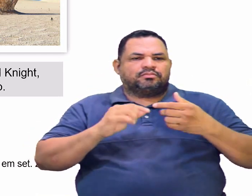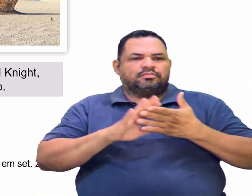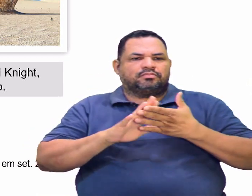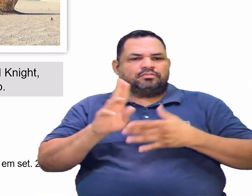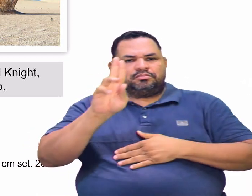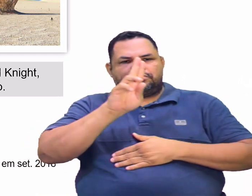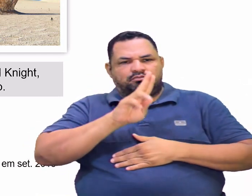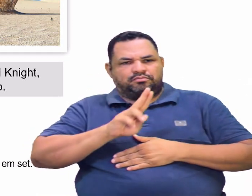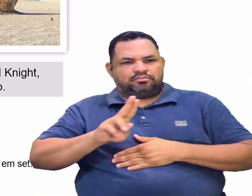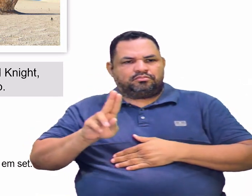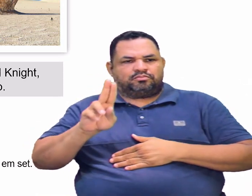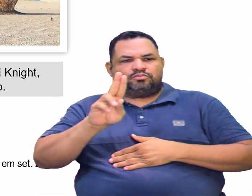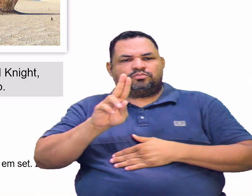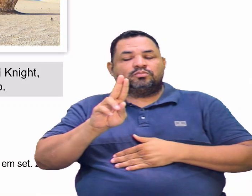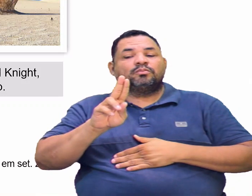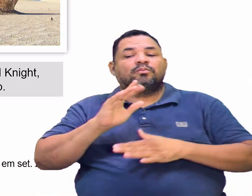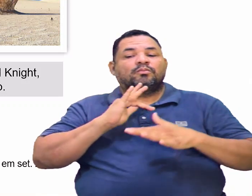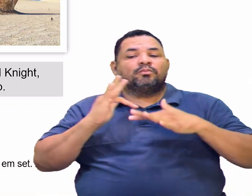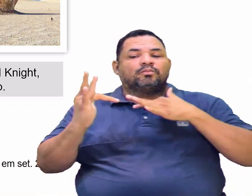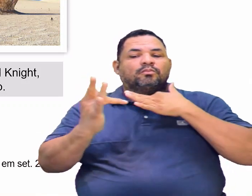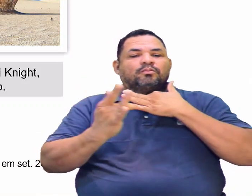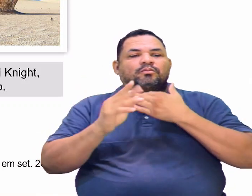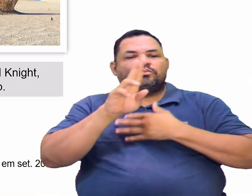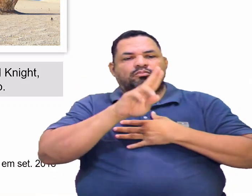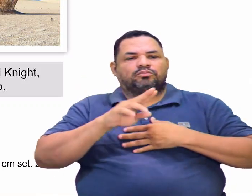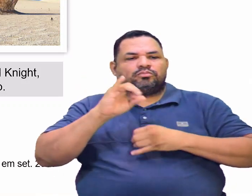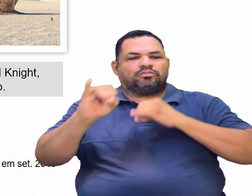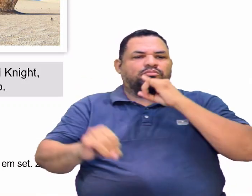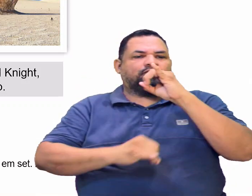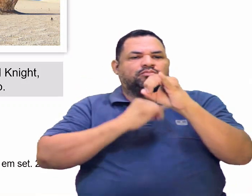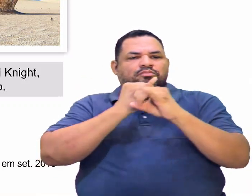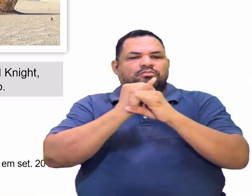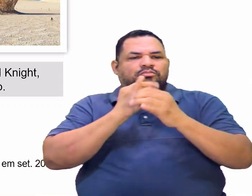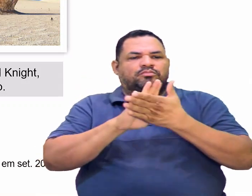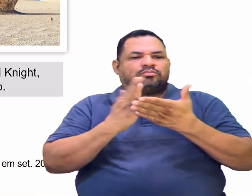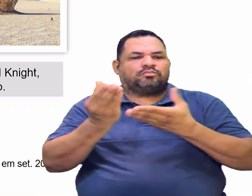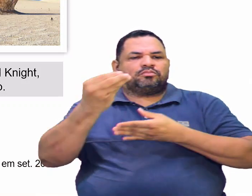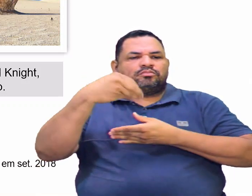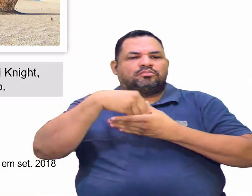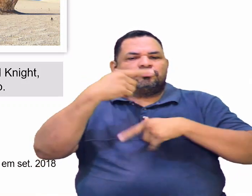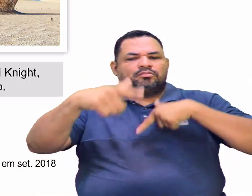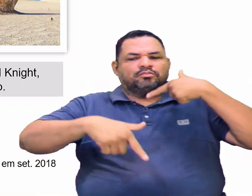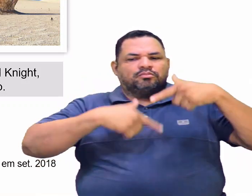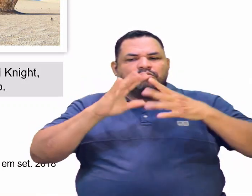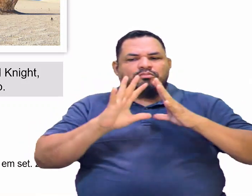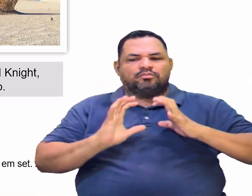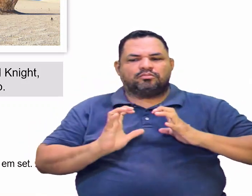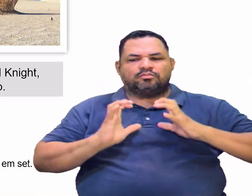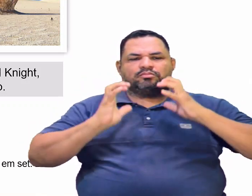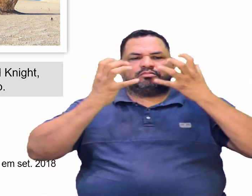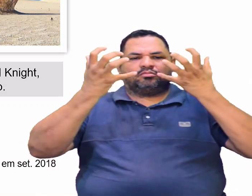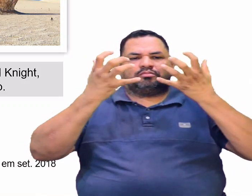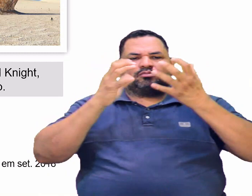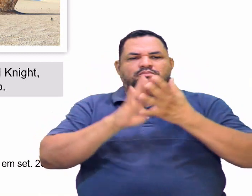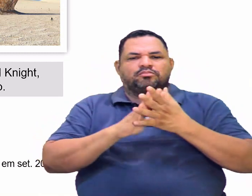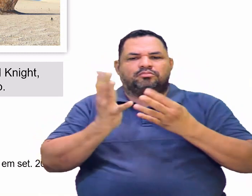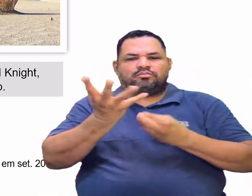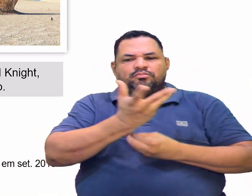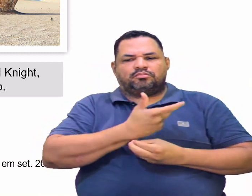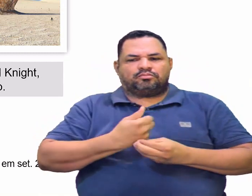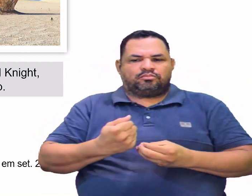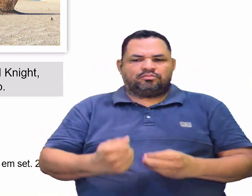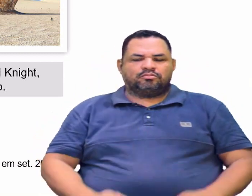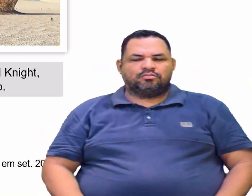rede ou utilizam a internet como parte integrante da obra